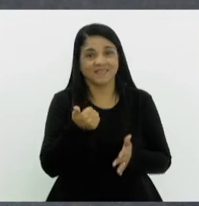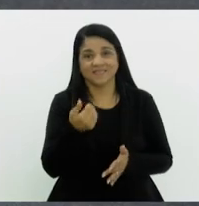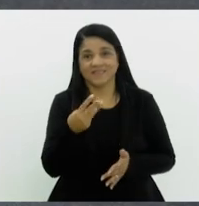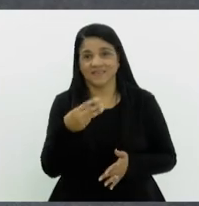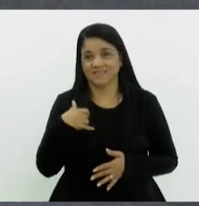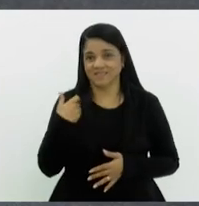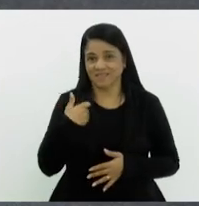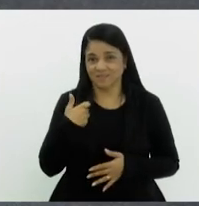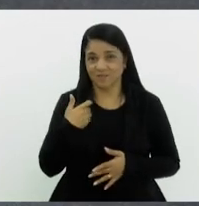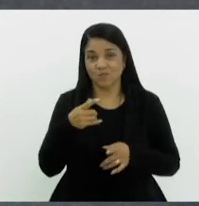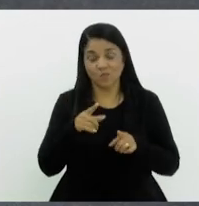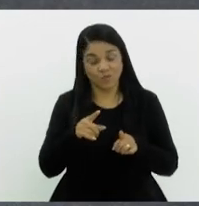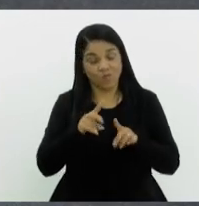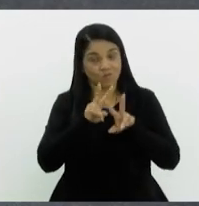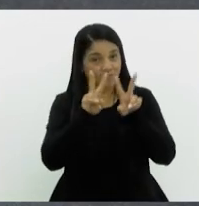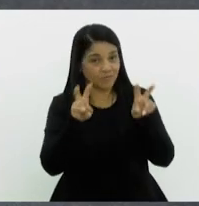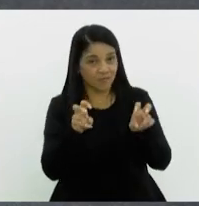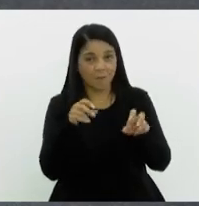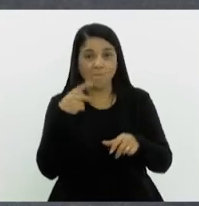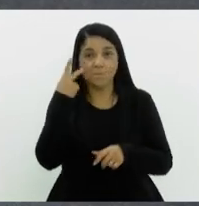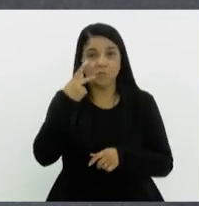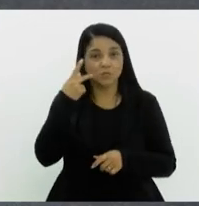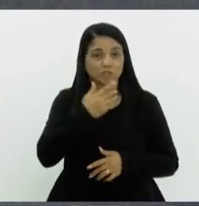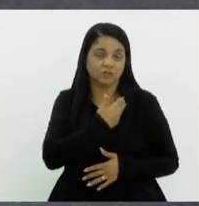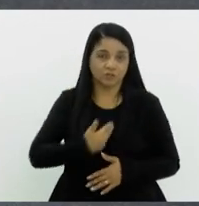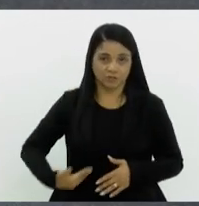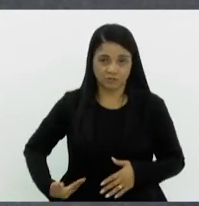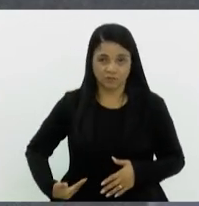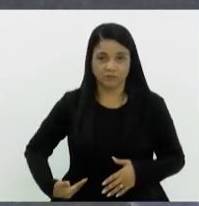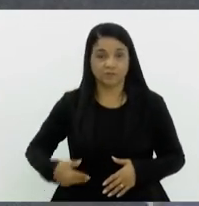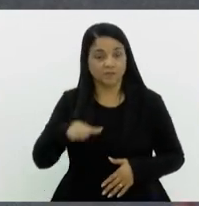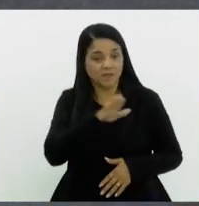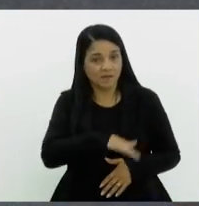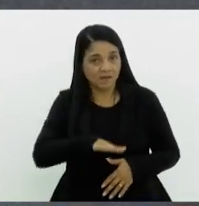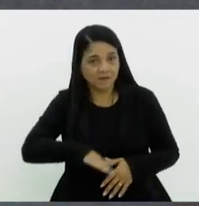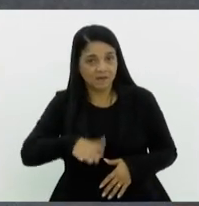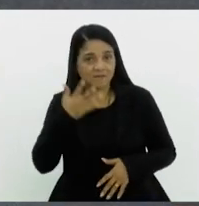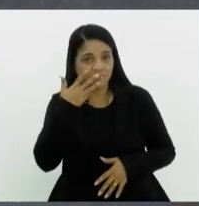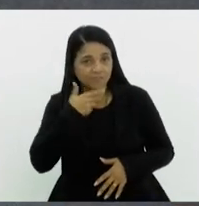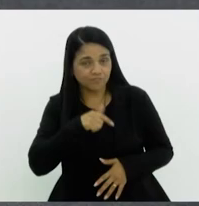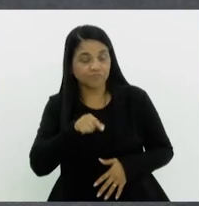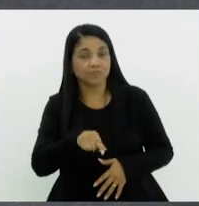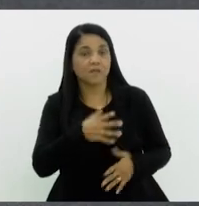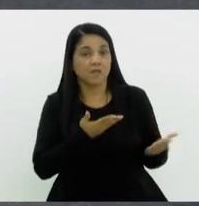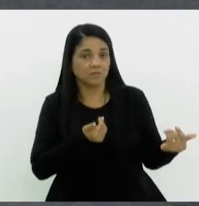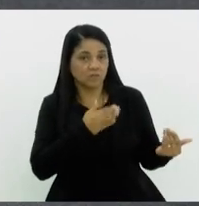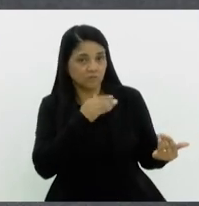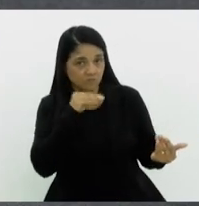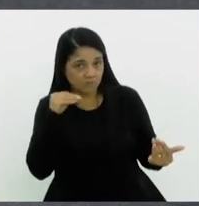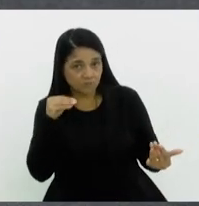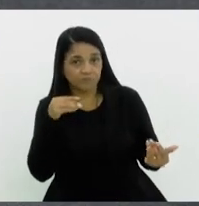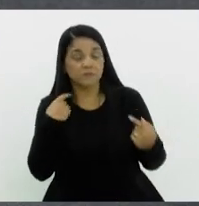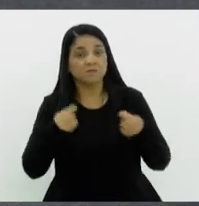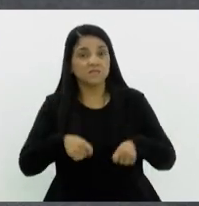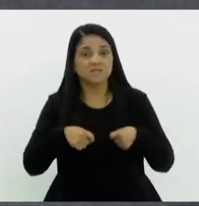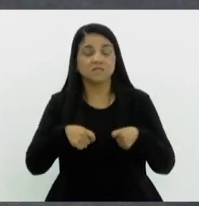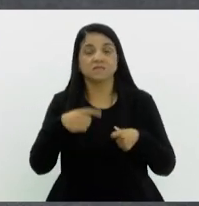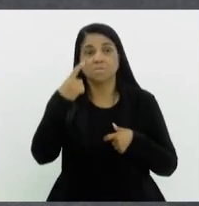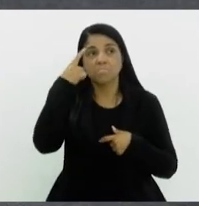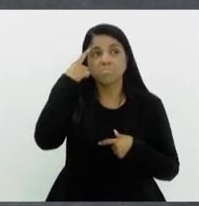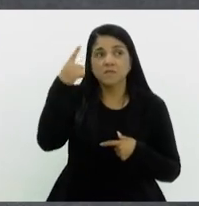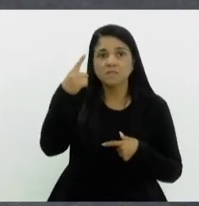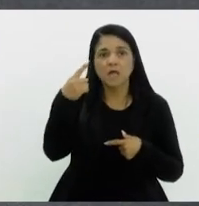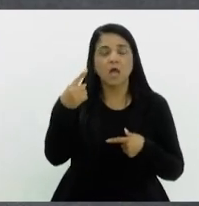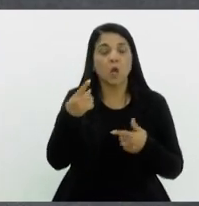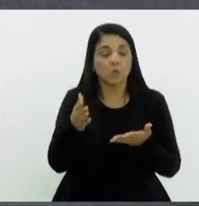política para crianças e adolescentes, a gente tem que pensar também nessa situação absurda e alarmante